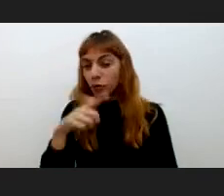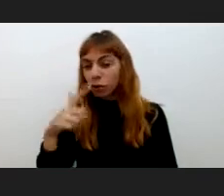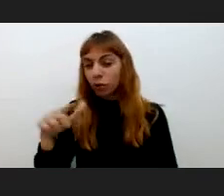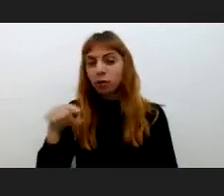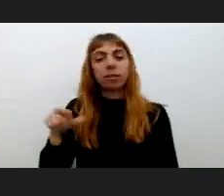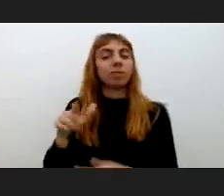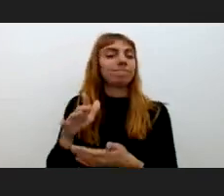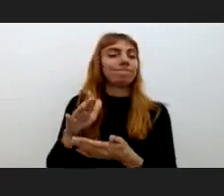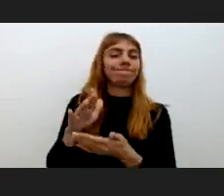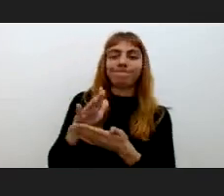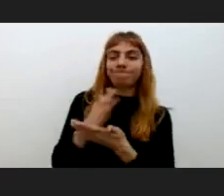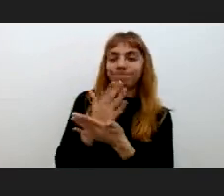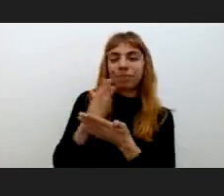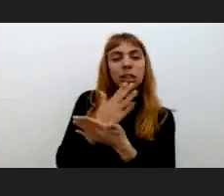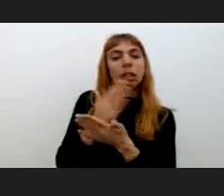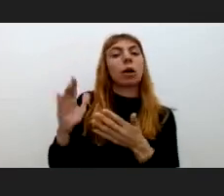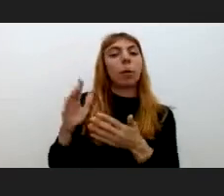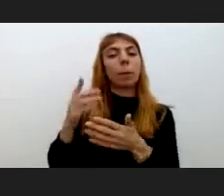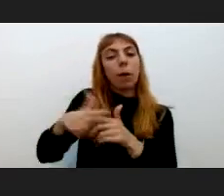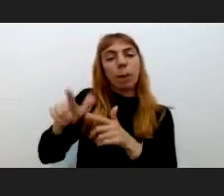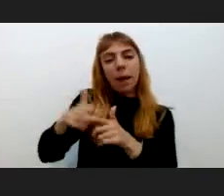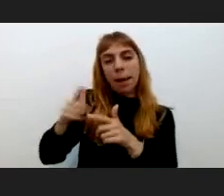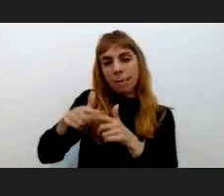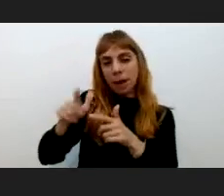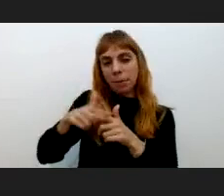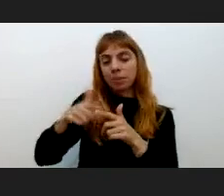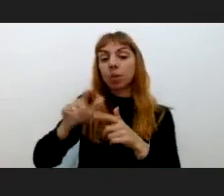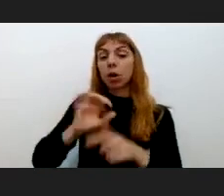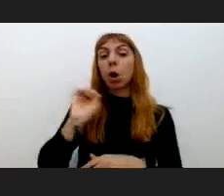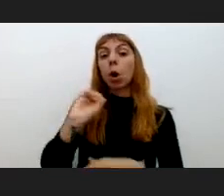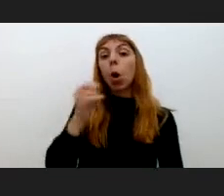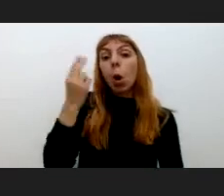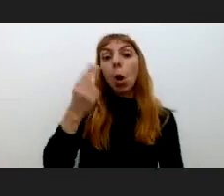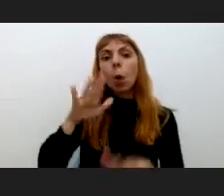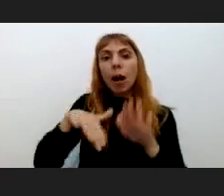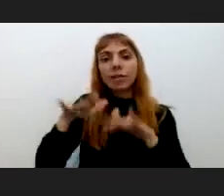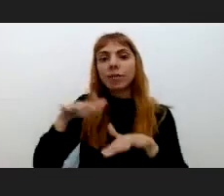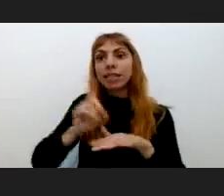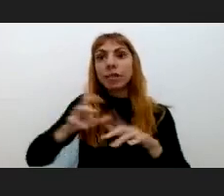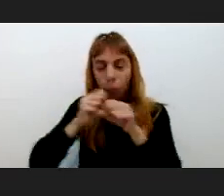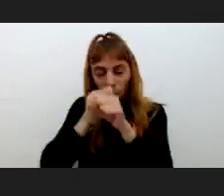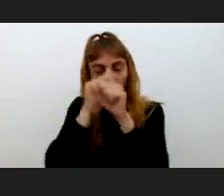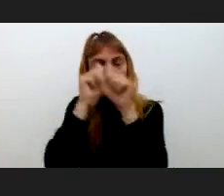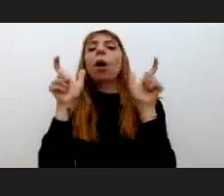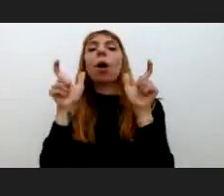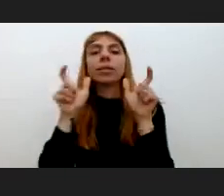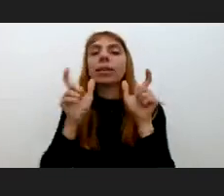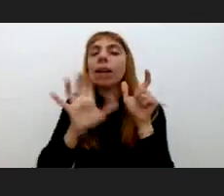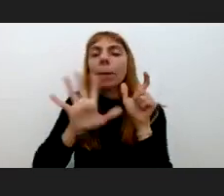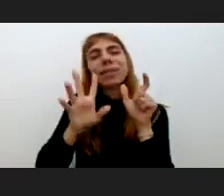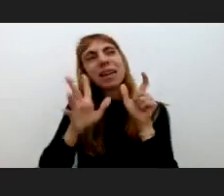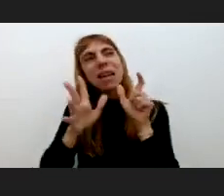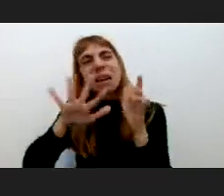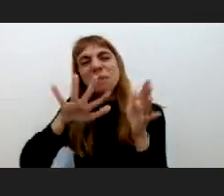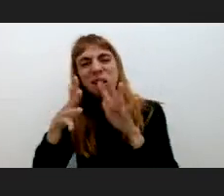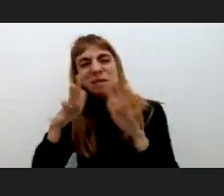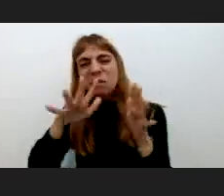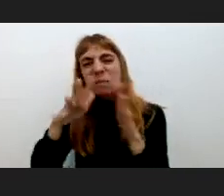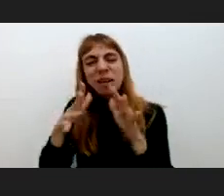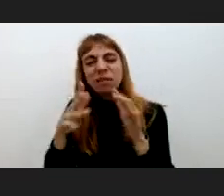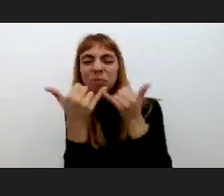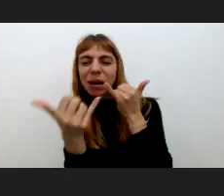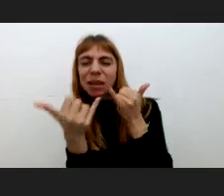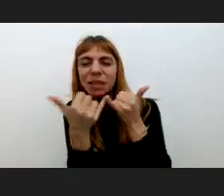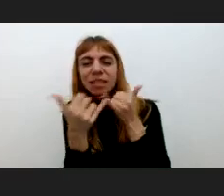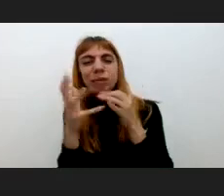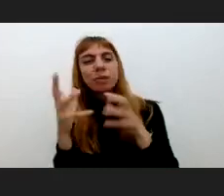num estado crônico de vigília, como se ela sempre ficasse acordada. E aquilo dá uma